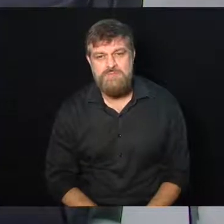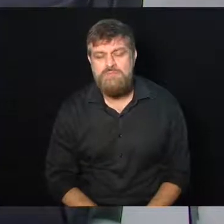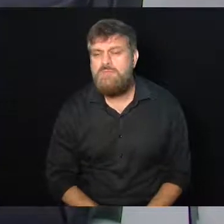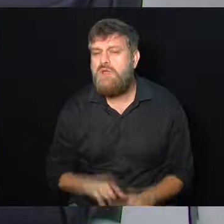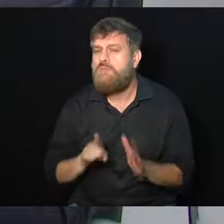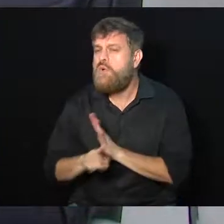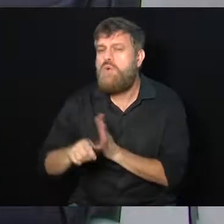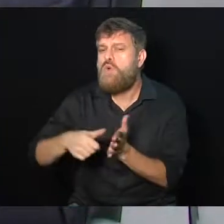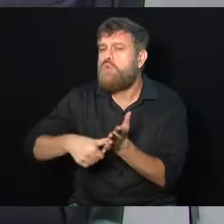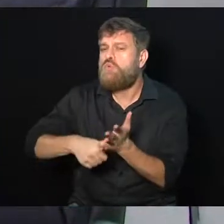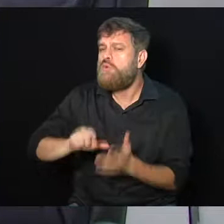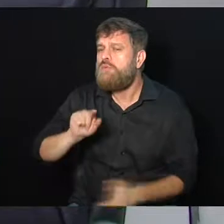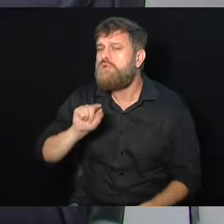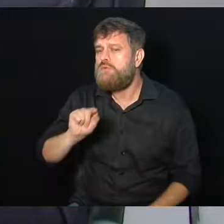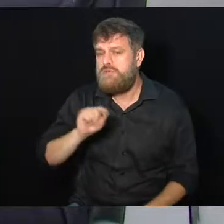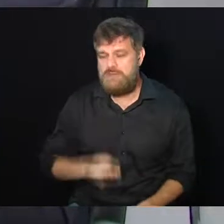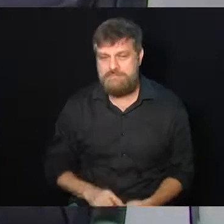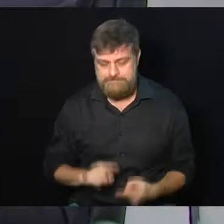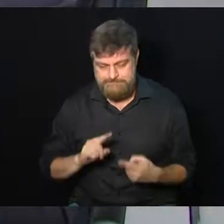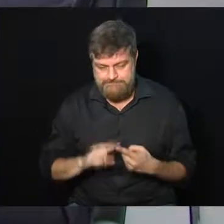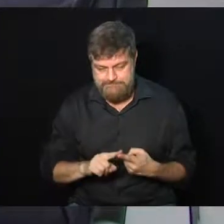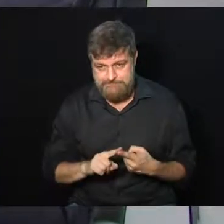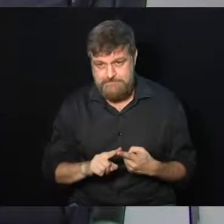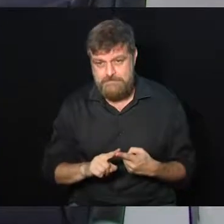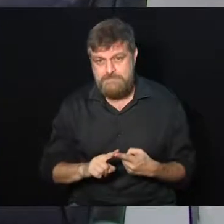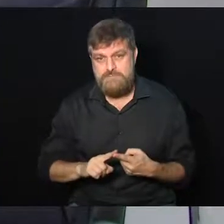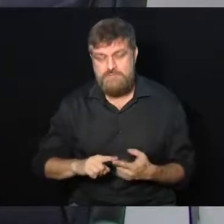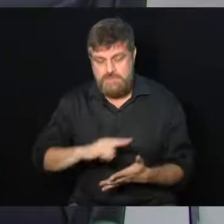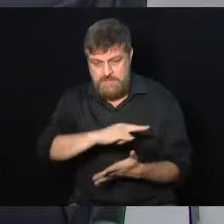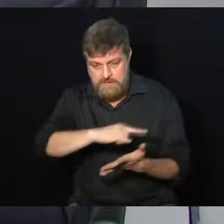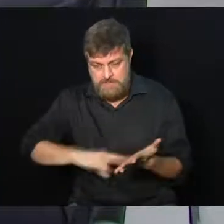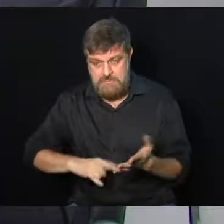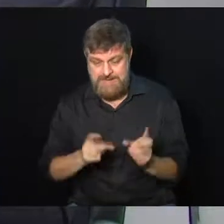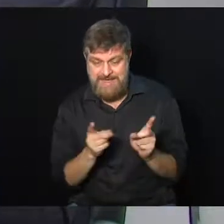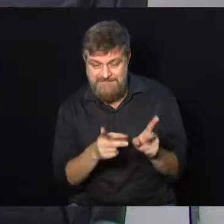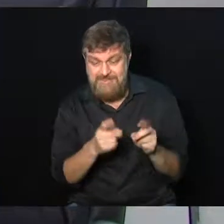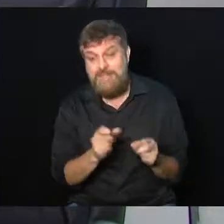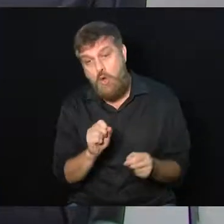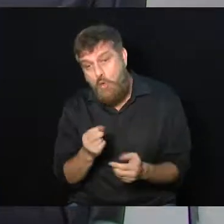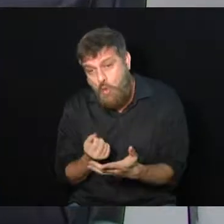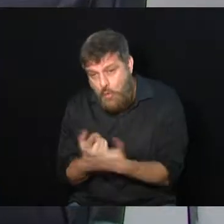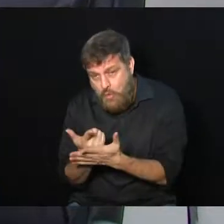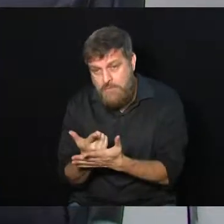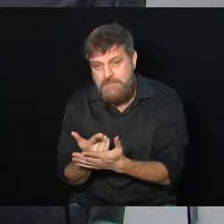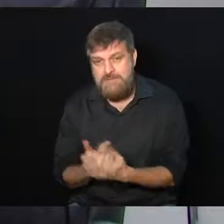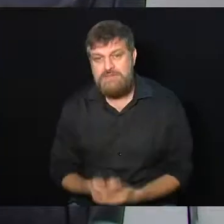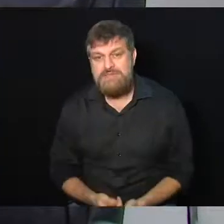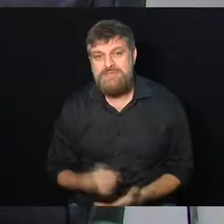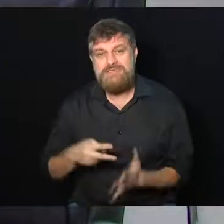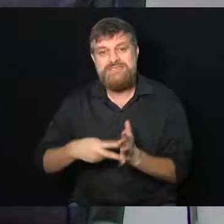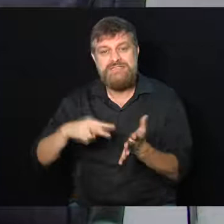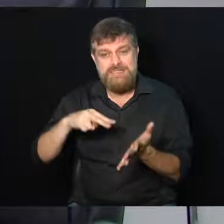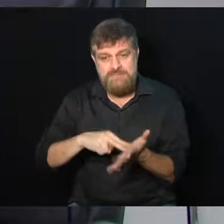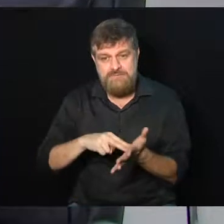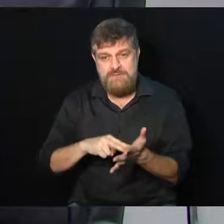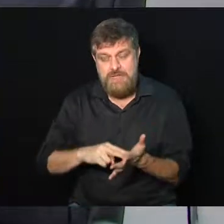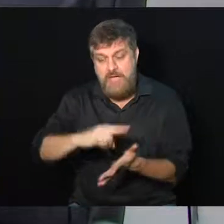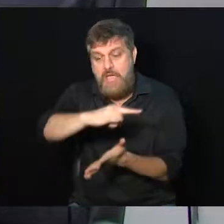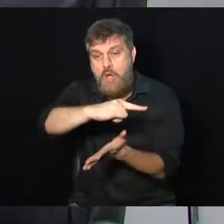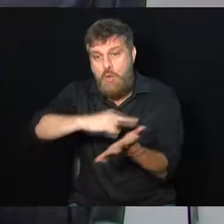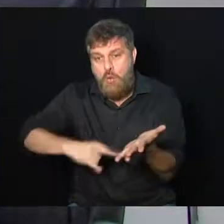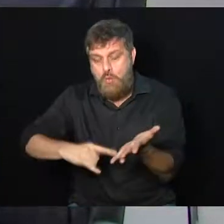Quais os documentos que são necessários? Bom, a escritura de venda e compra nada mais é do que um